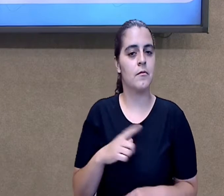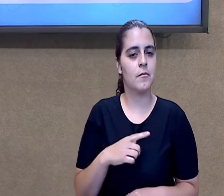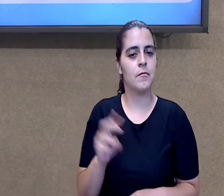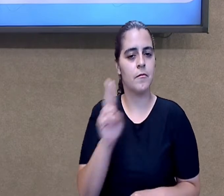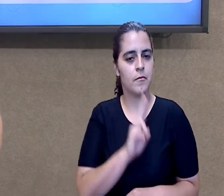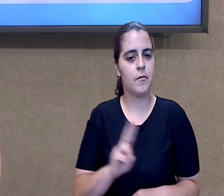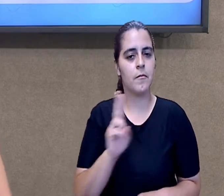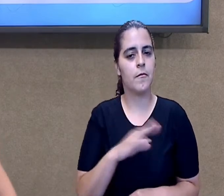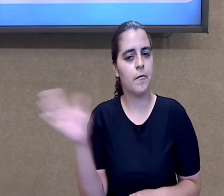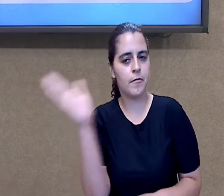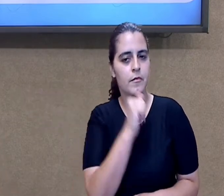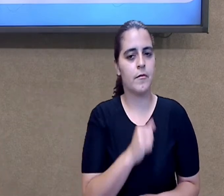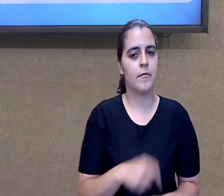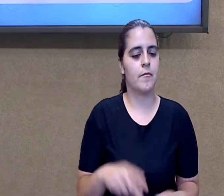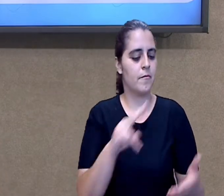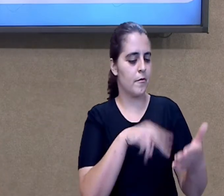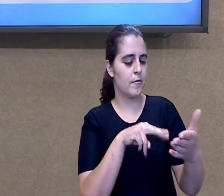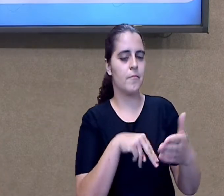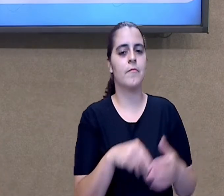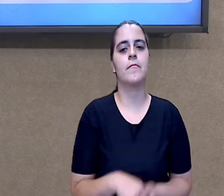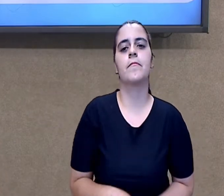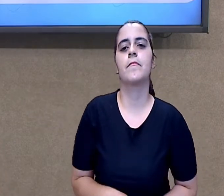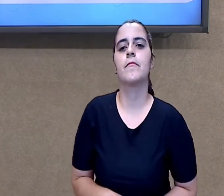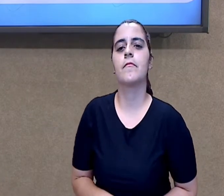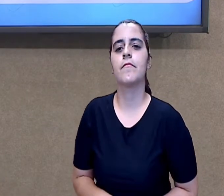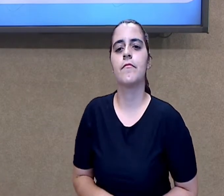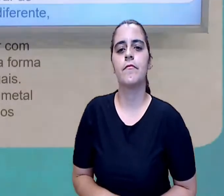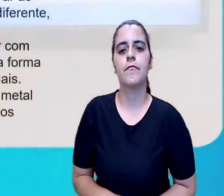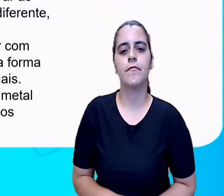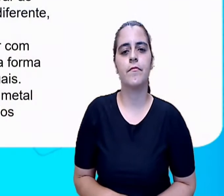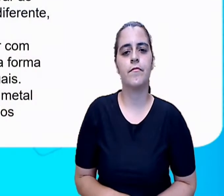é utilizada. Vamos voltar à nossa historinha.